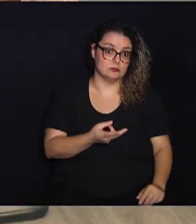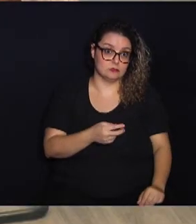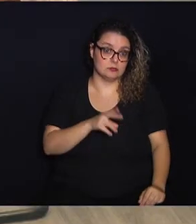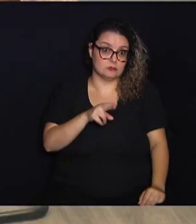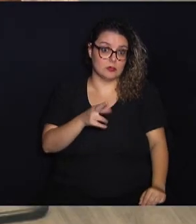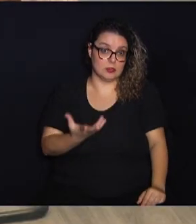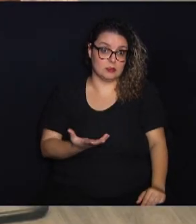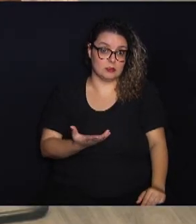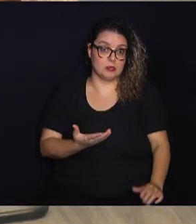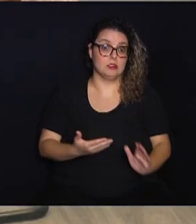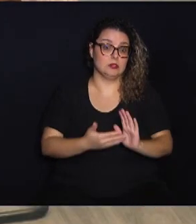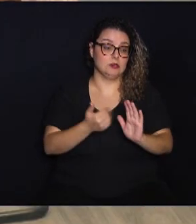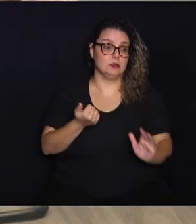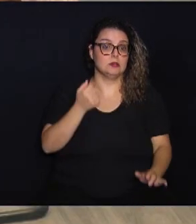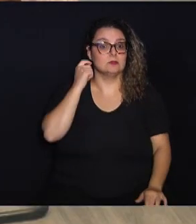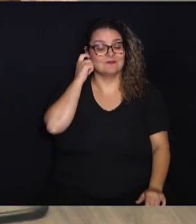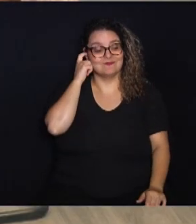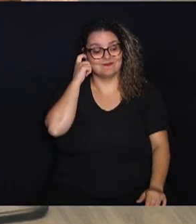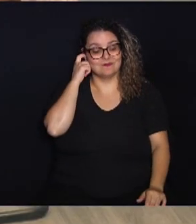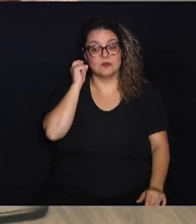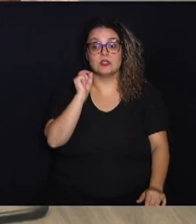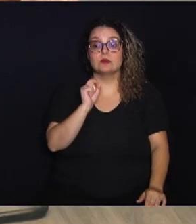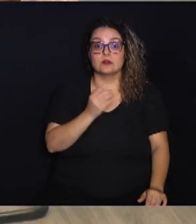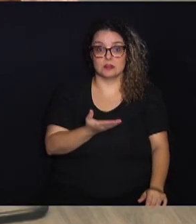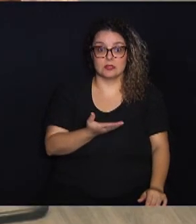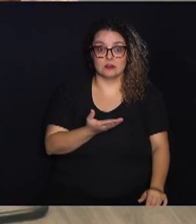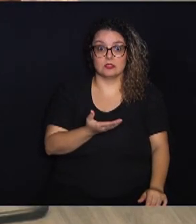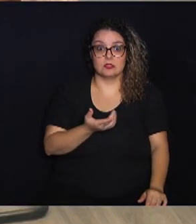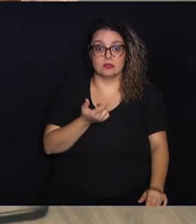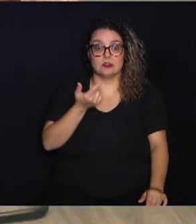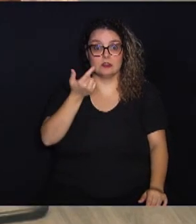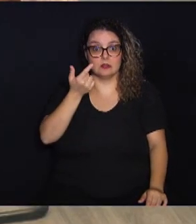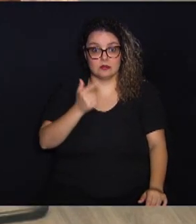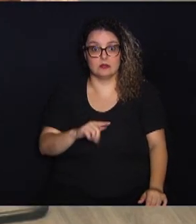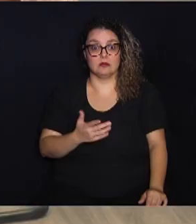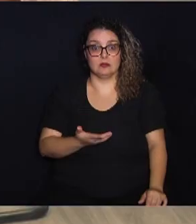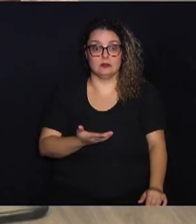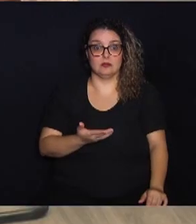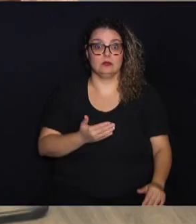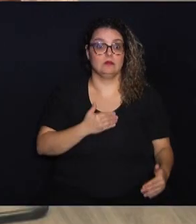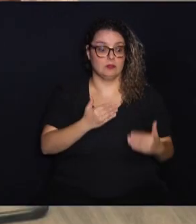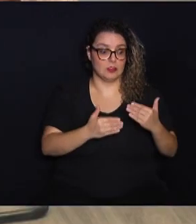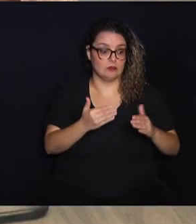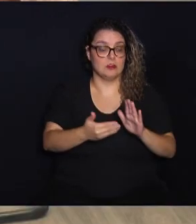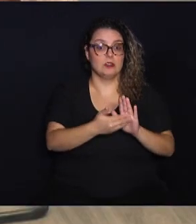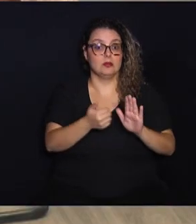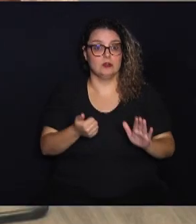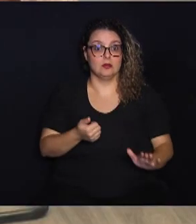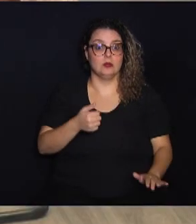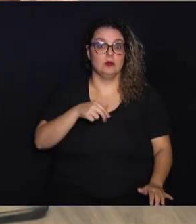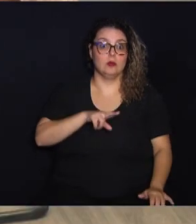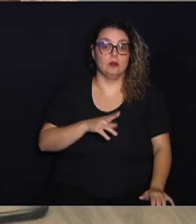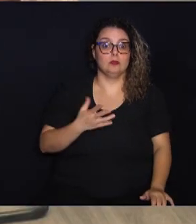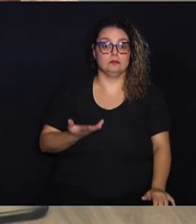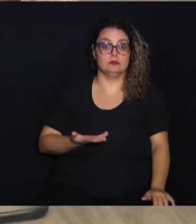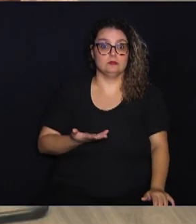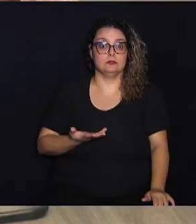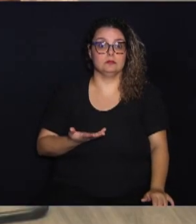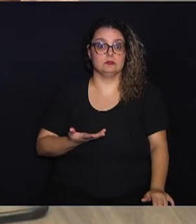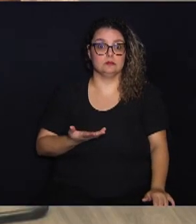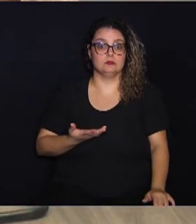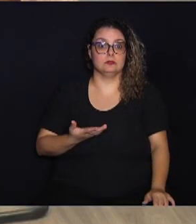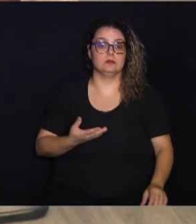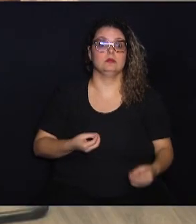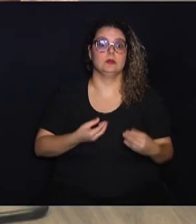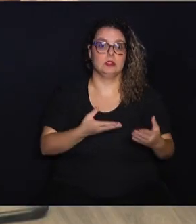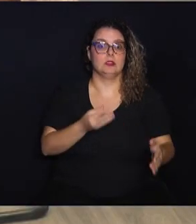da retirada. E aí, continua no processo de retirada ou devolve